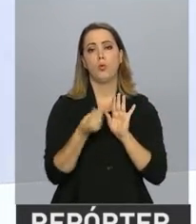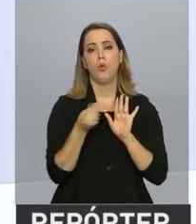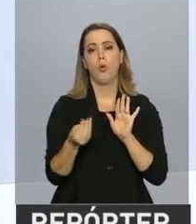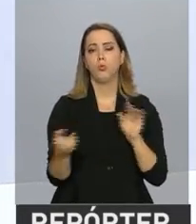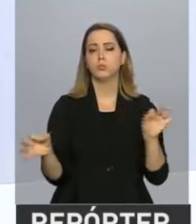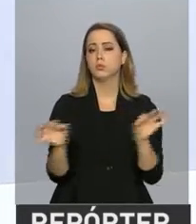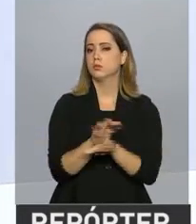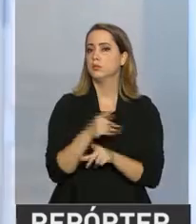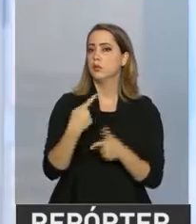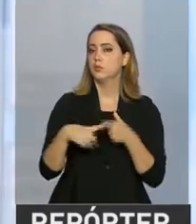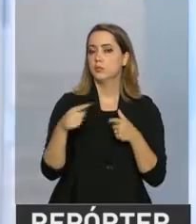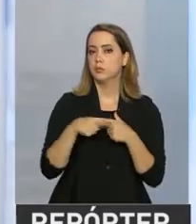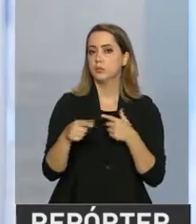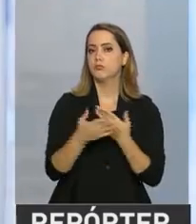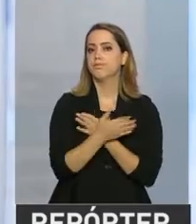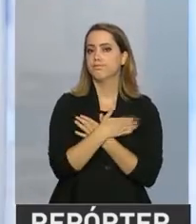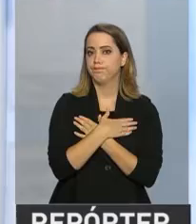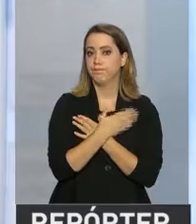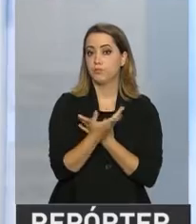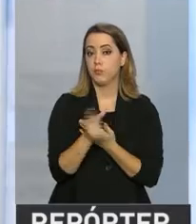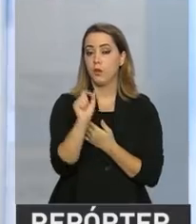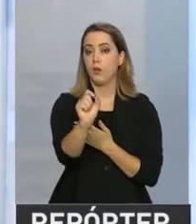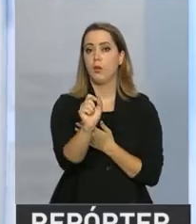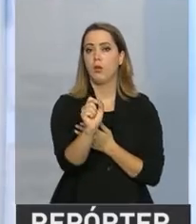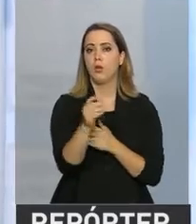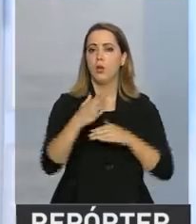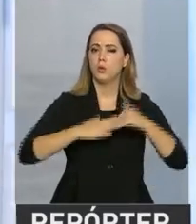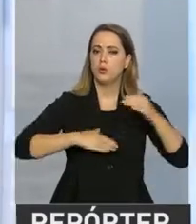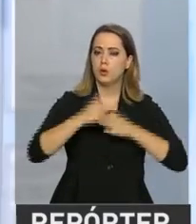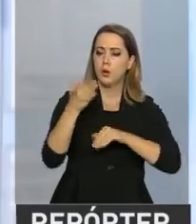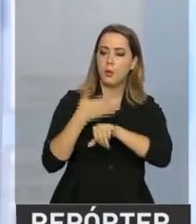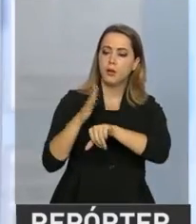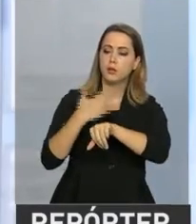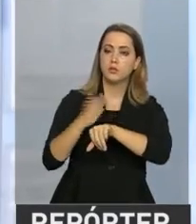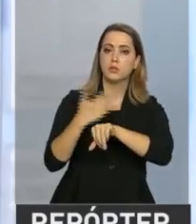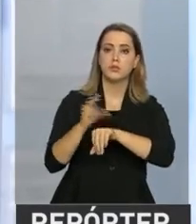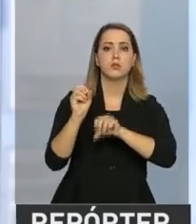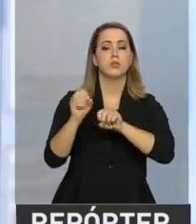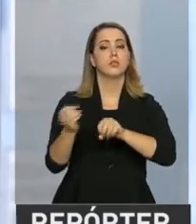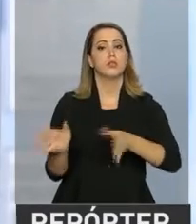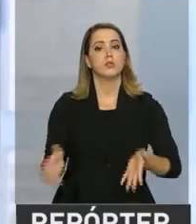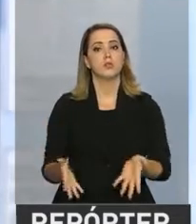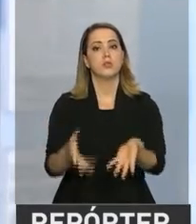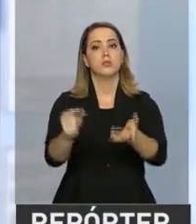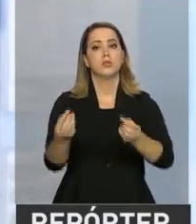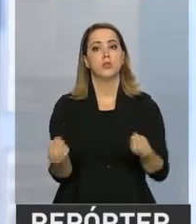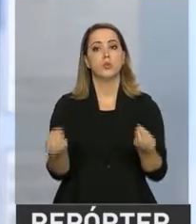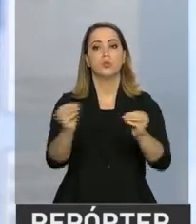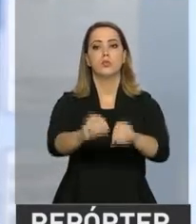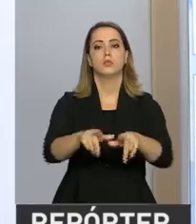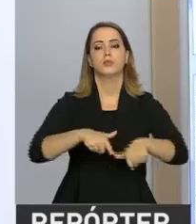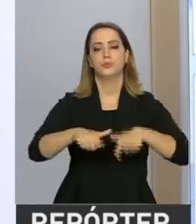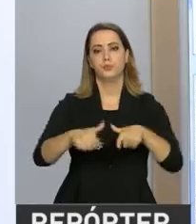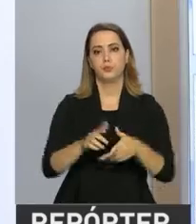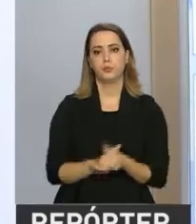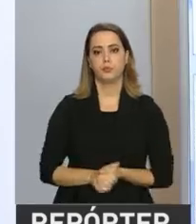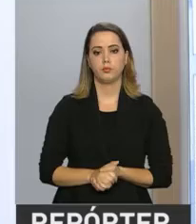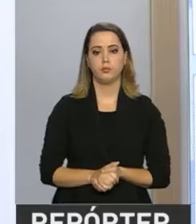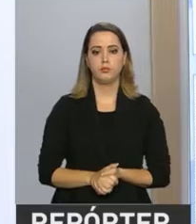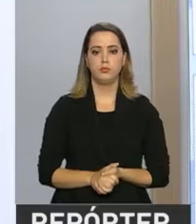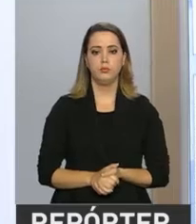desemprego de jovens são as ações de qualificação profissional e políticas de inserções deles no mercado um